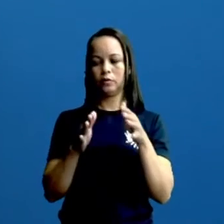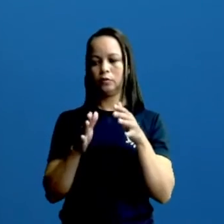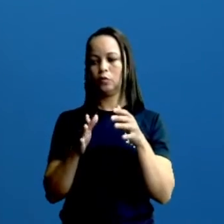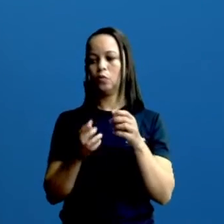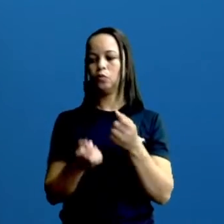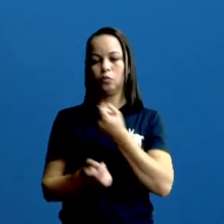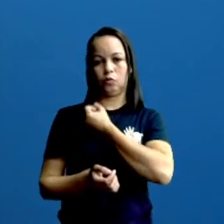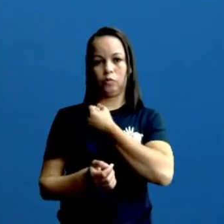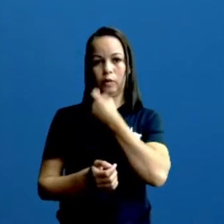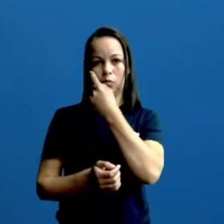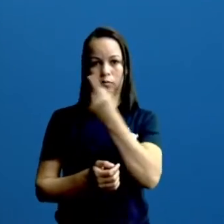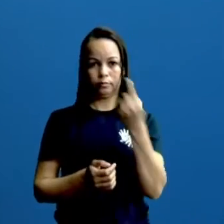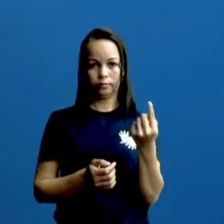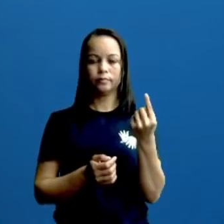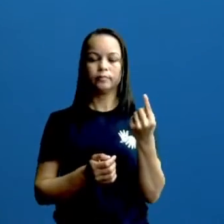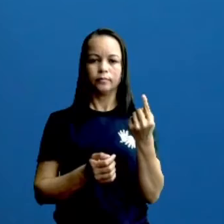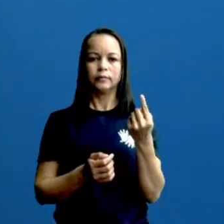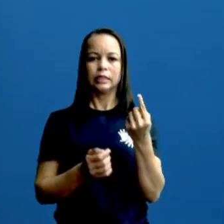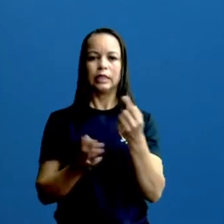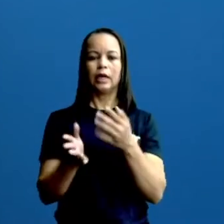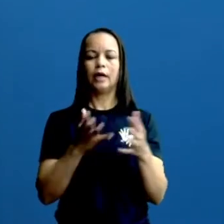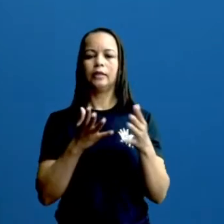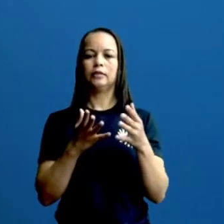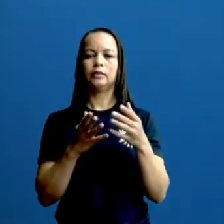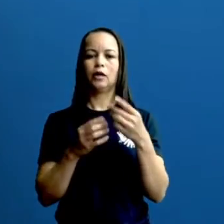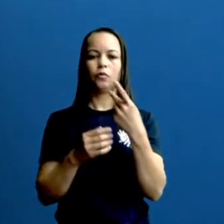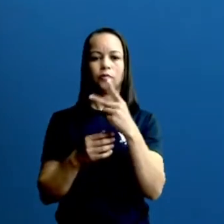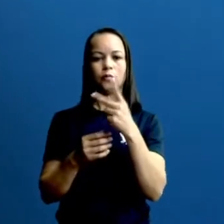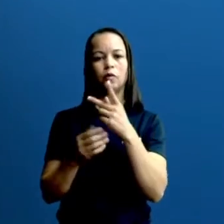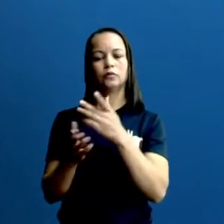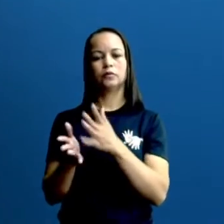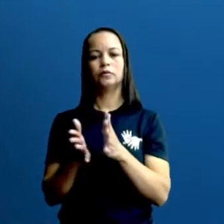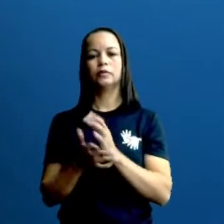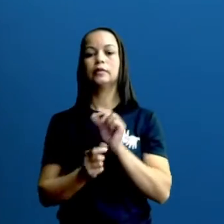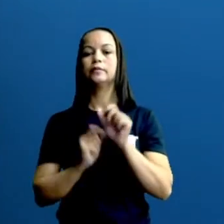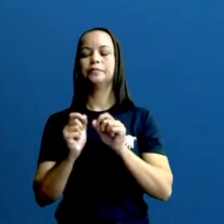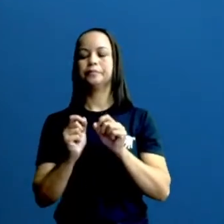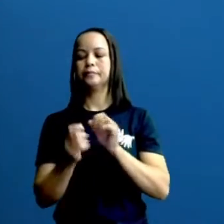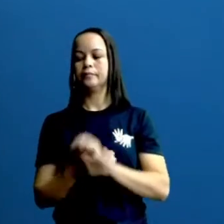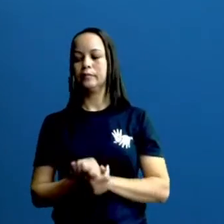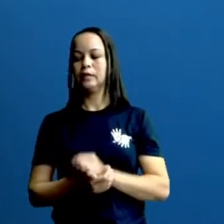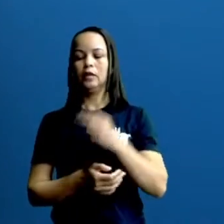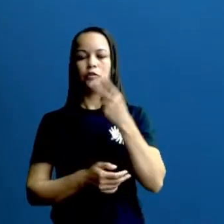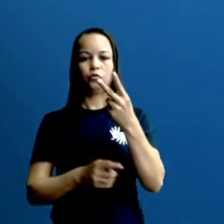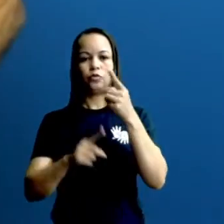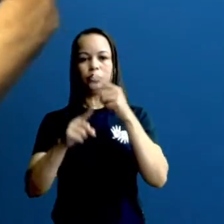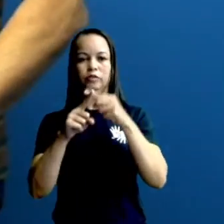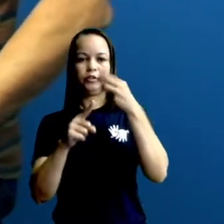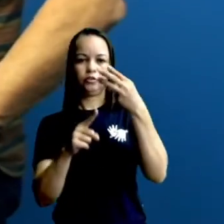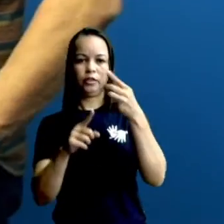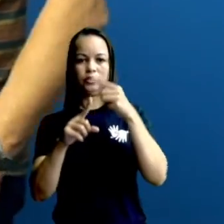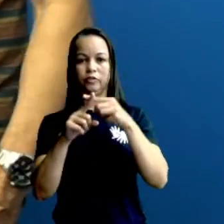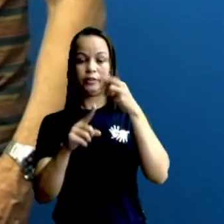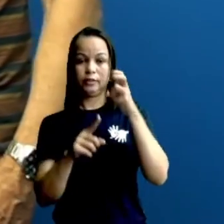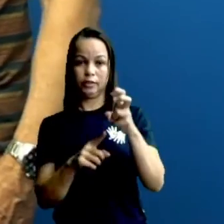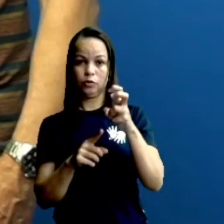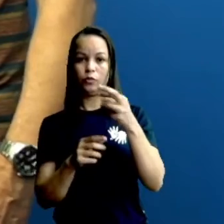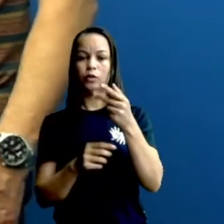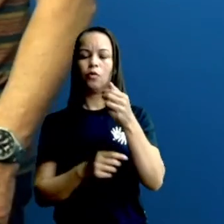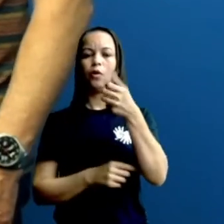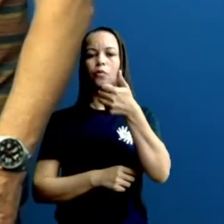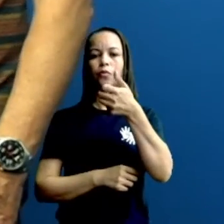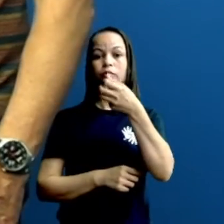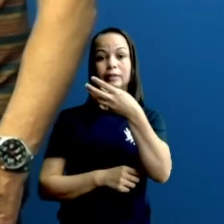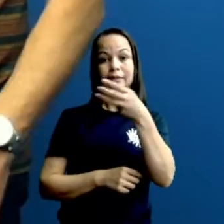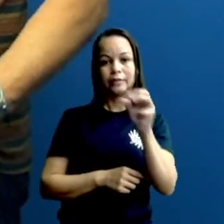chega nos números 1. E agora o MMC é o produto desses números. 2 vezes 3 vezes 5, que é igual a